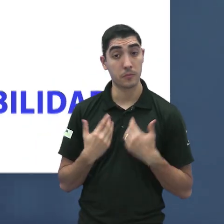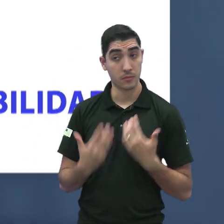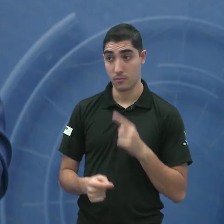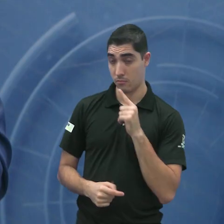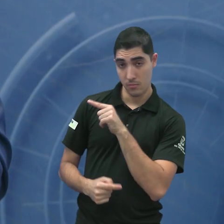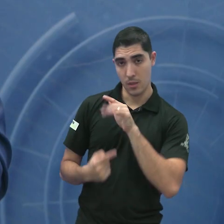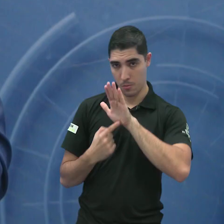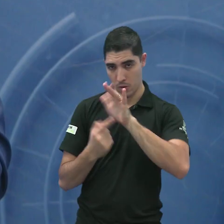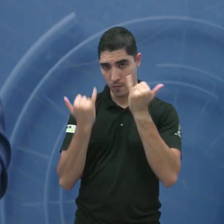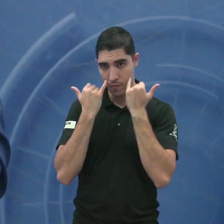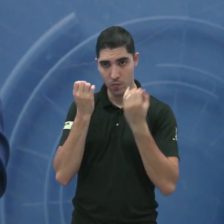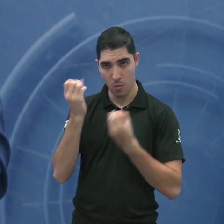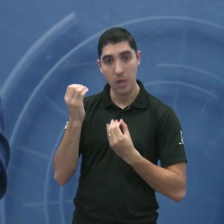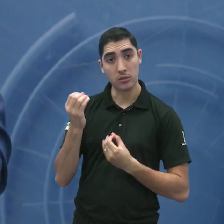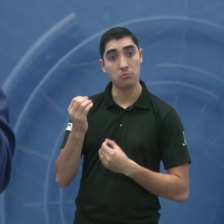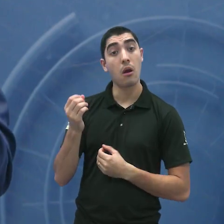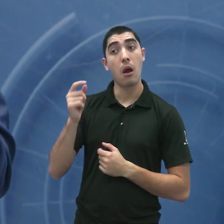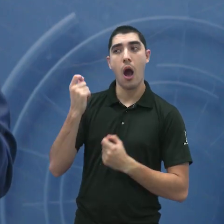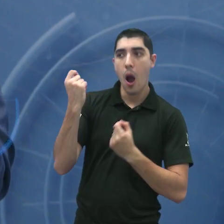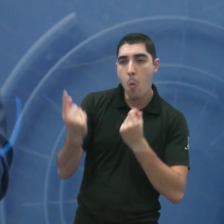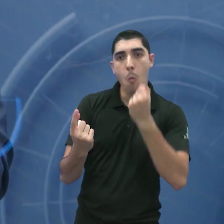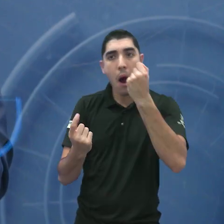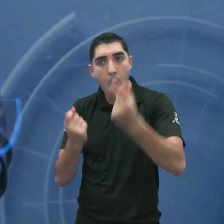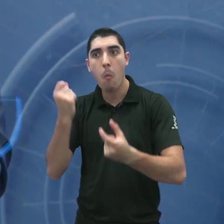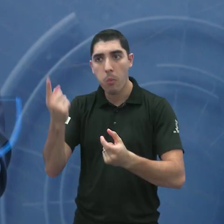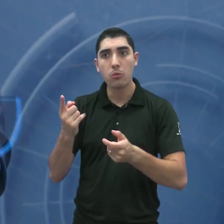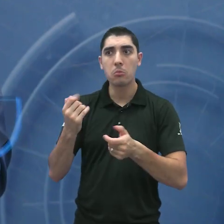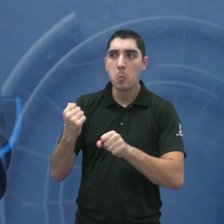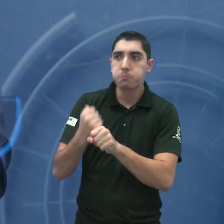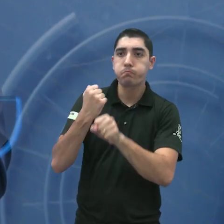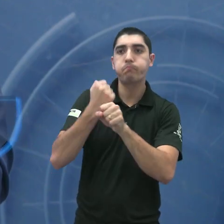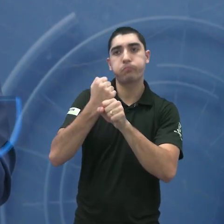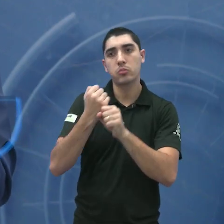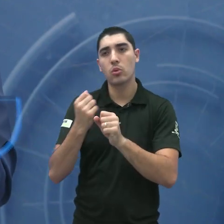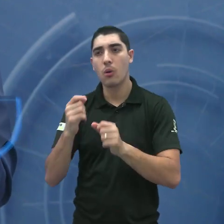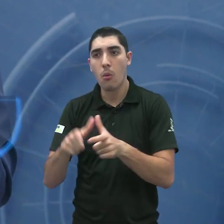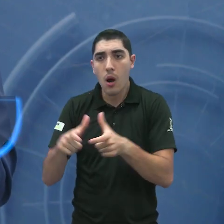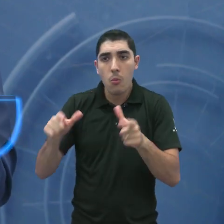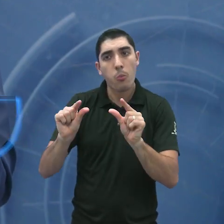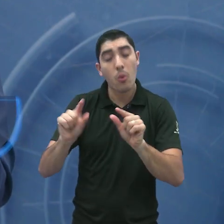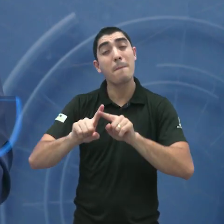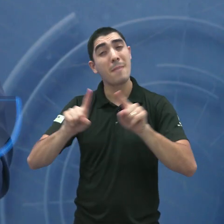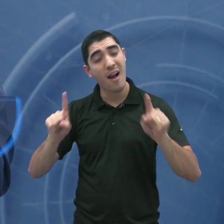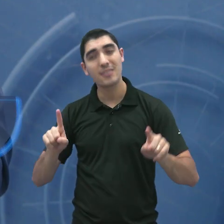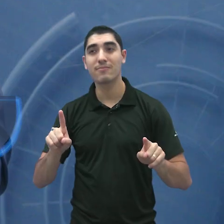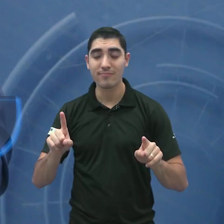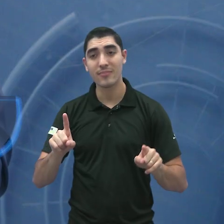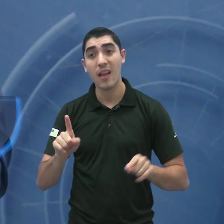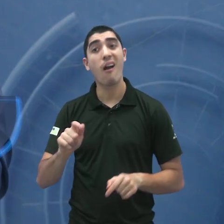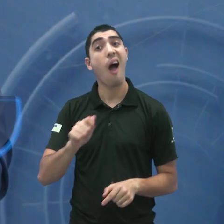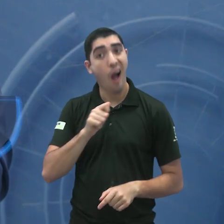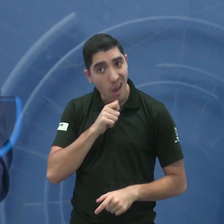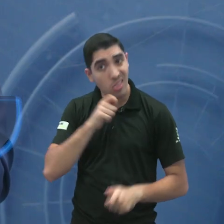números mostram que, apesar de avanços pontuais, o transporte ferroviário de passageiros ainda